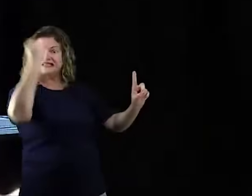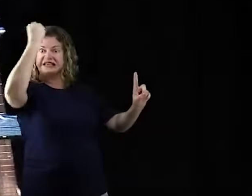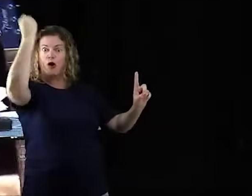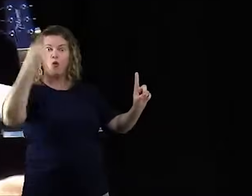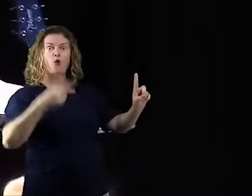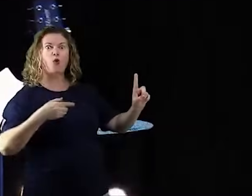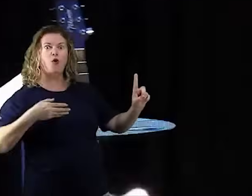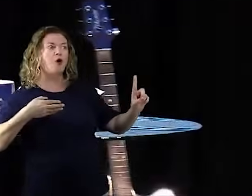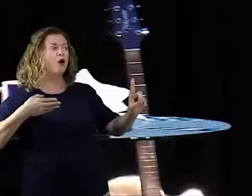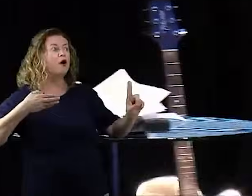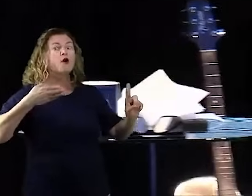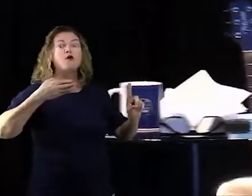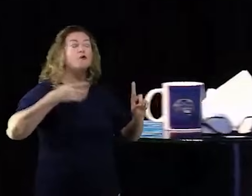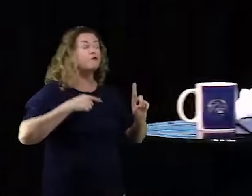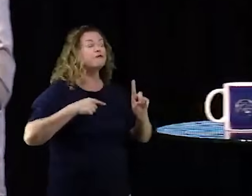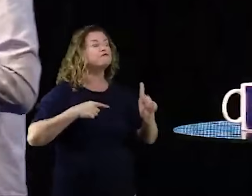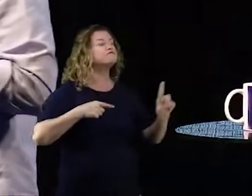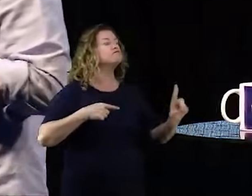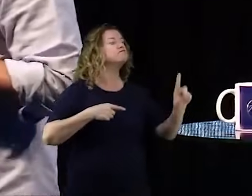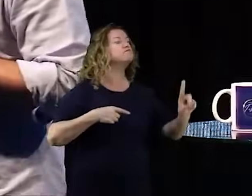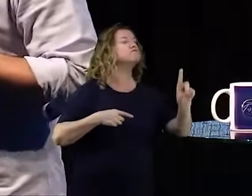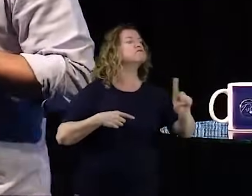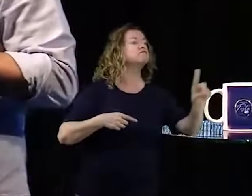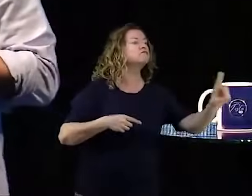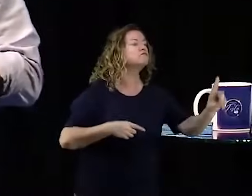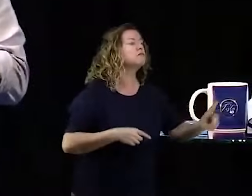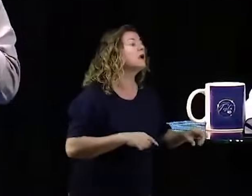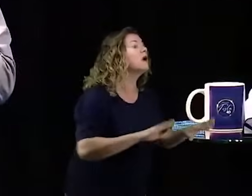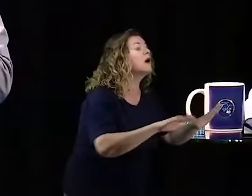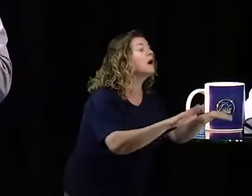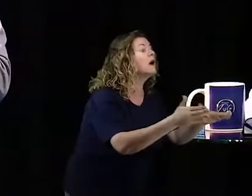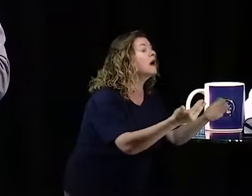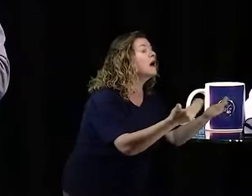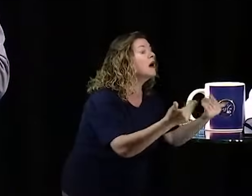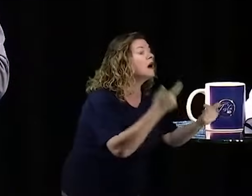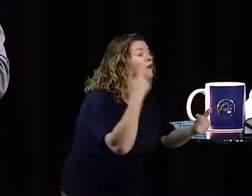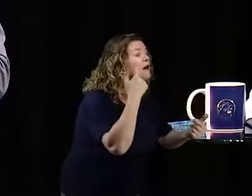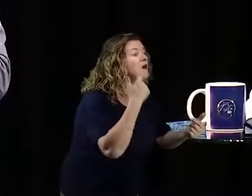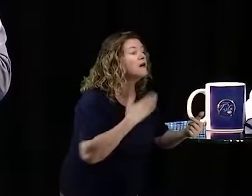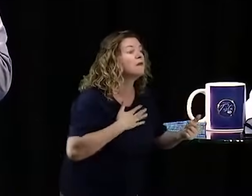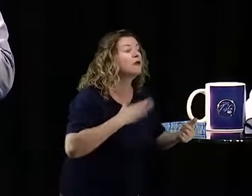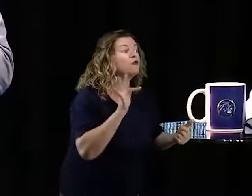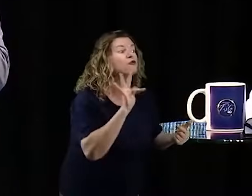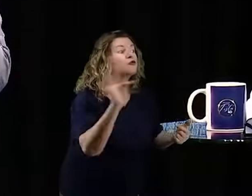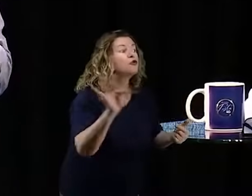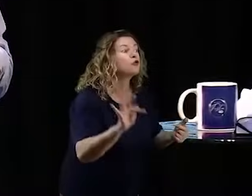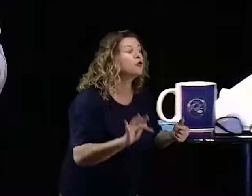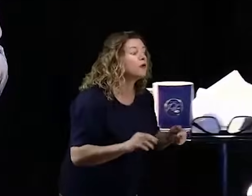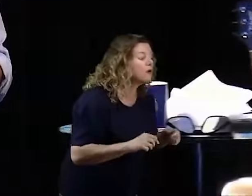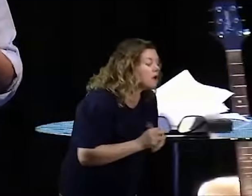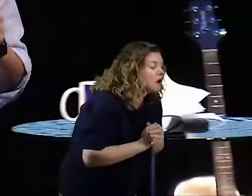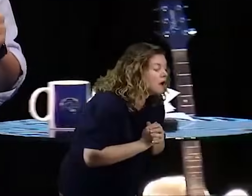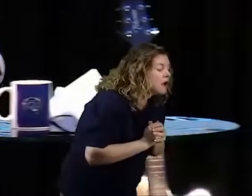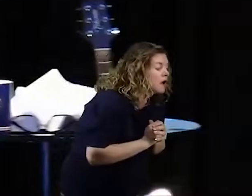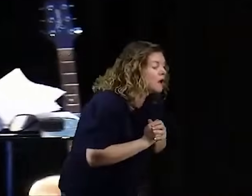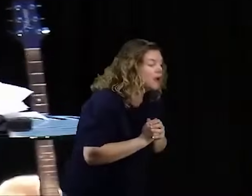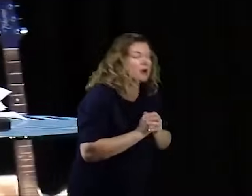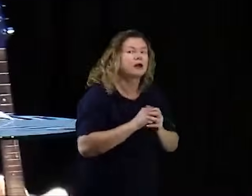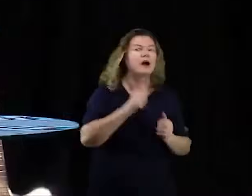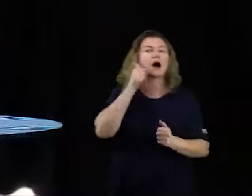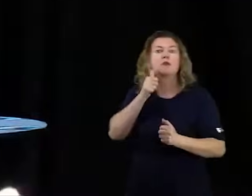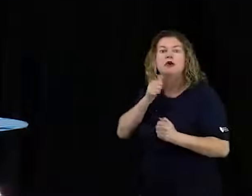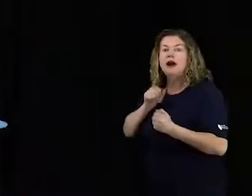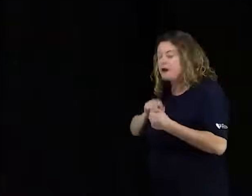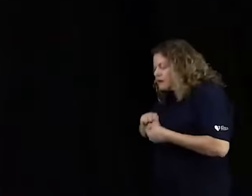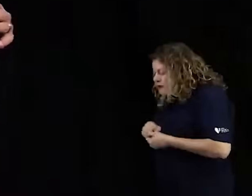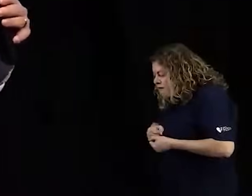um pastor que não nasceu no evangelho Eu já falei para vocês que a